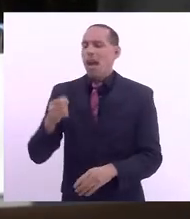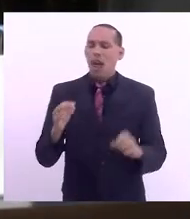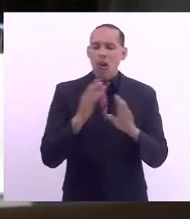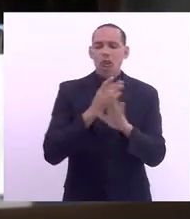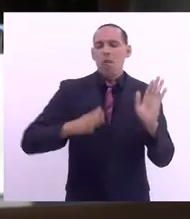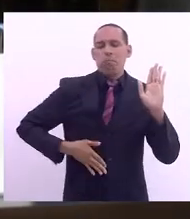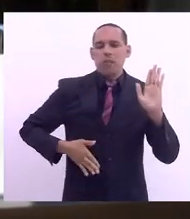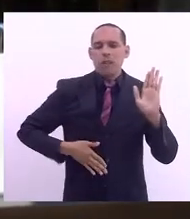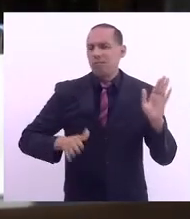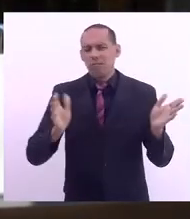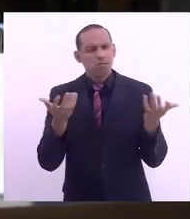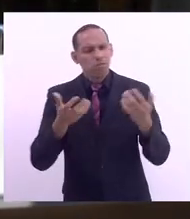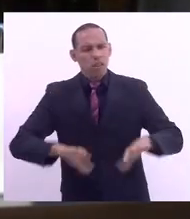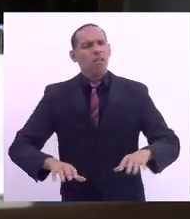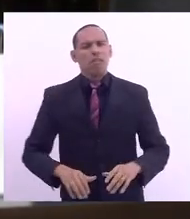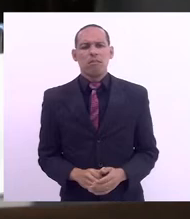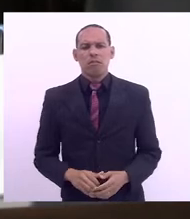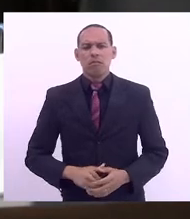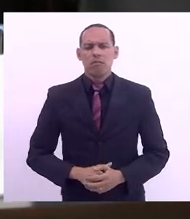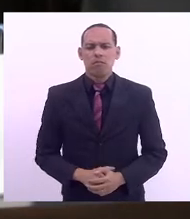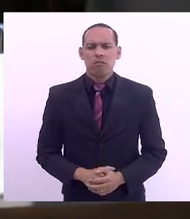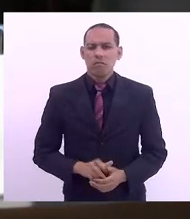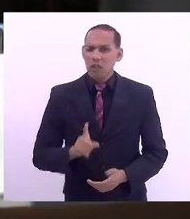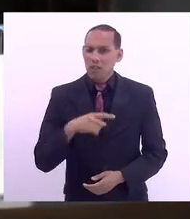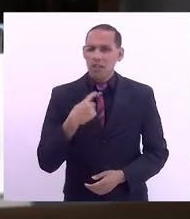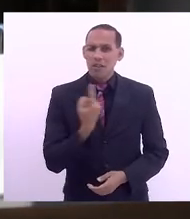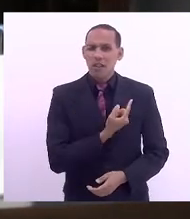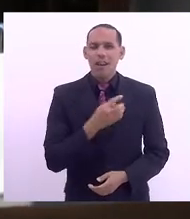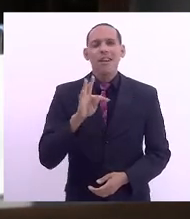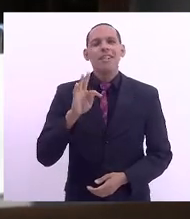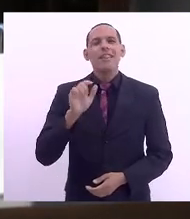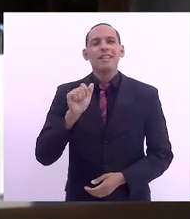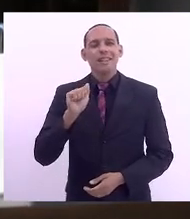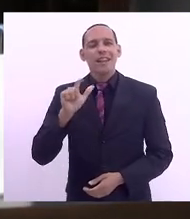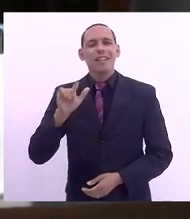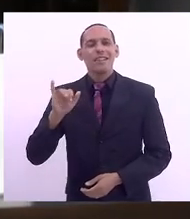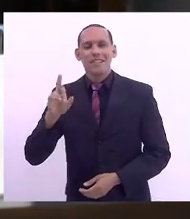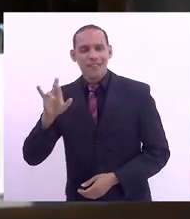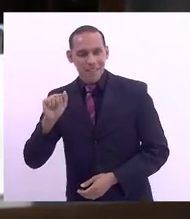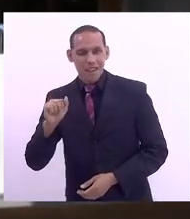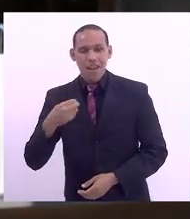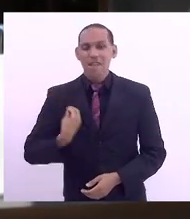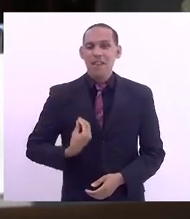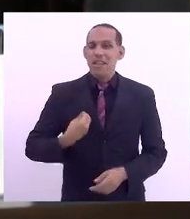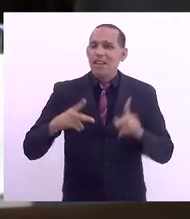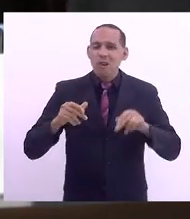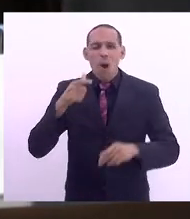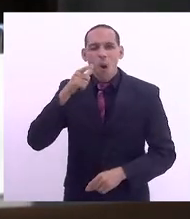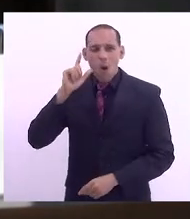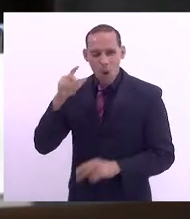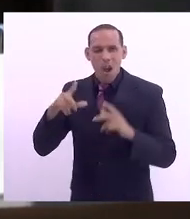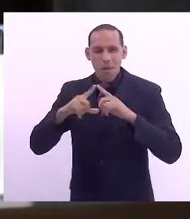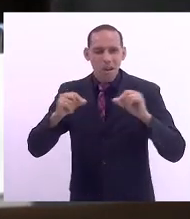Nós não queremos, Talília Petrone, viver o que vivemos ontem em